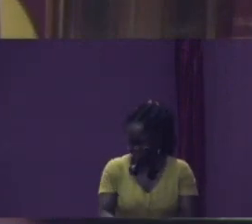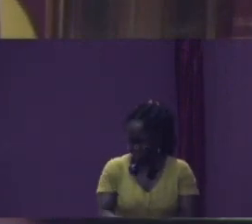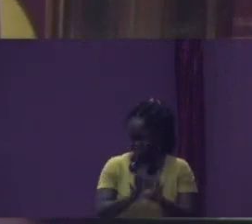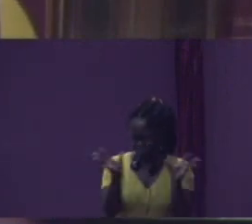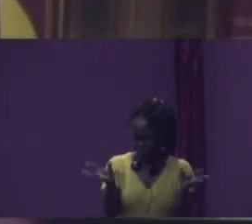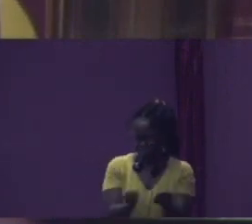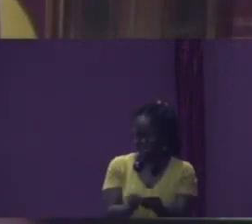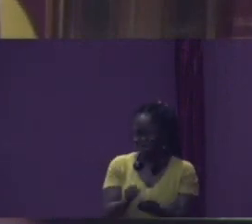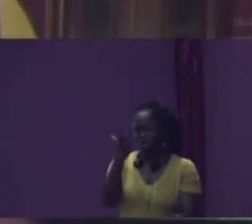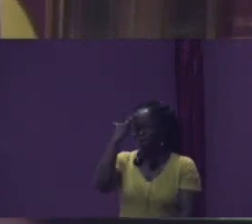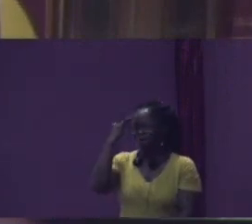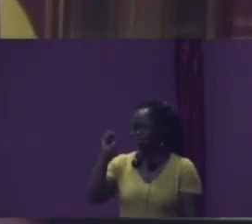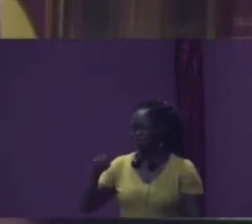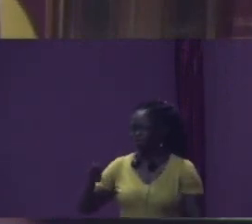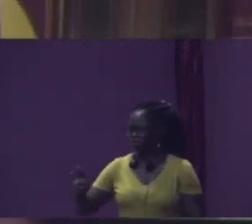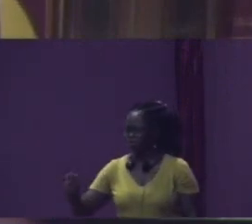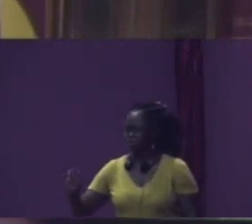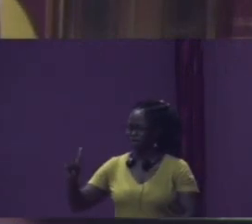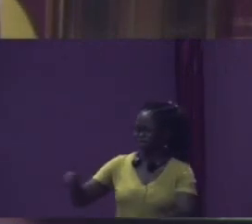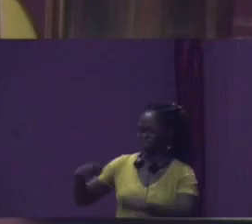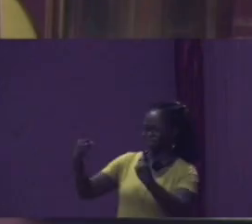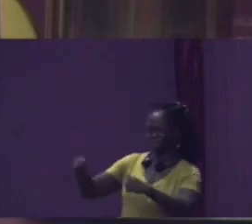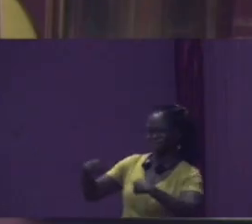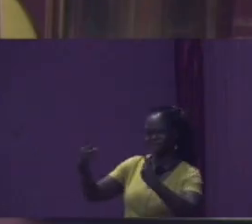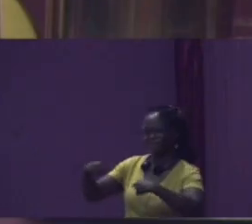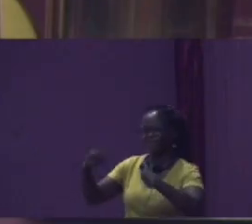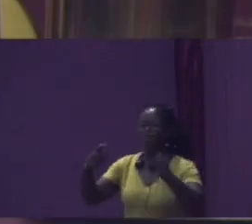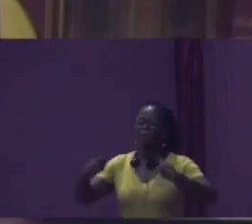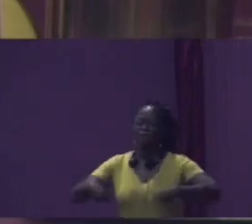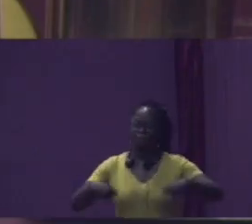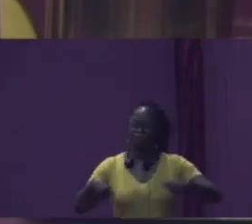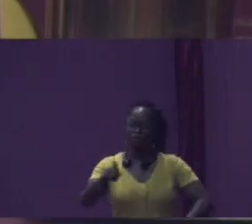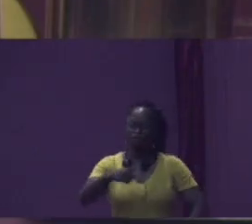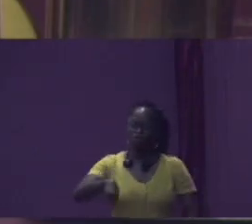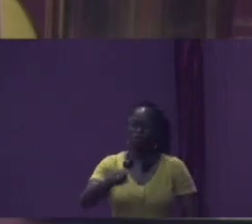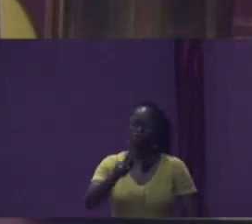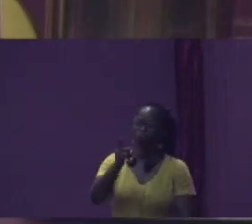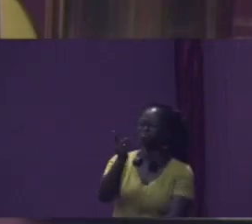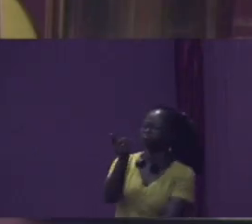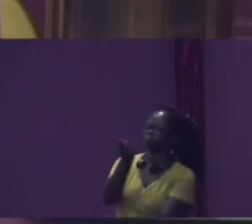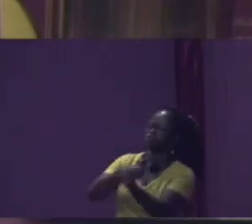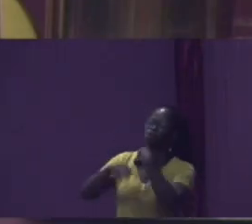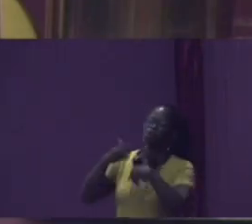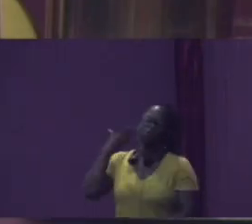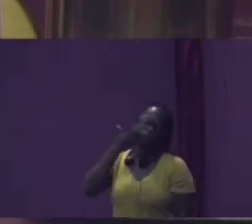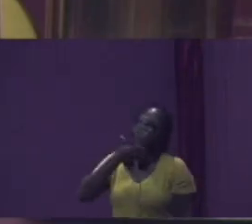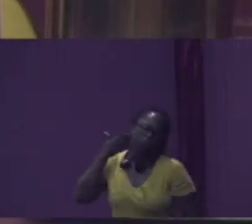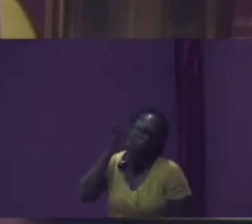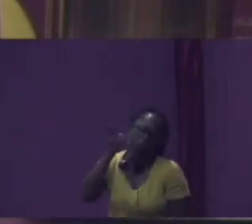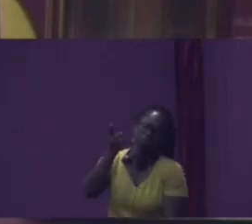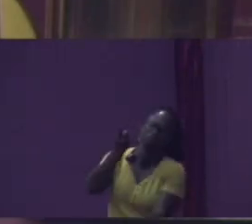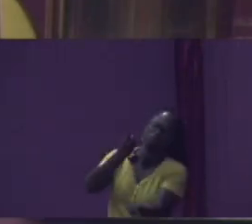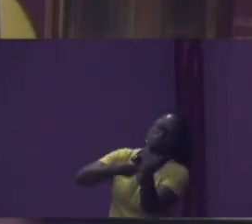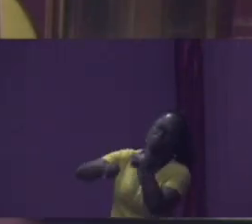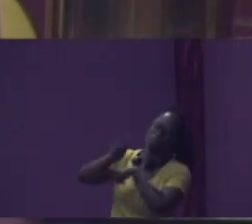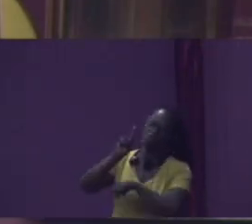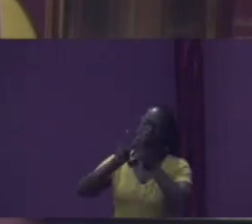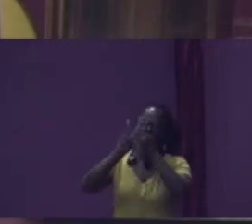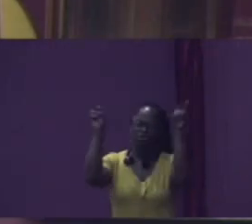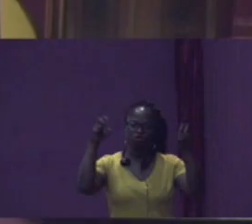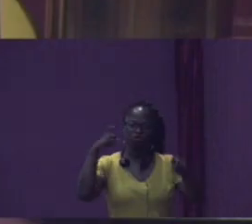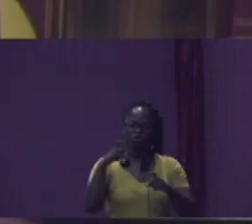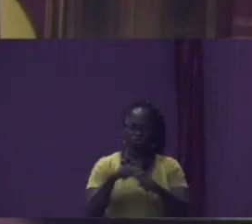também, quando a Simone, né, nos provoca, que é necessário que a gente subverta também esses discursos, até mesmo sobre a